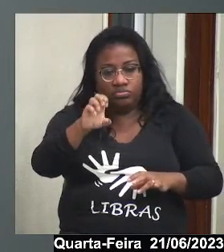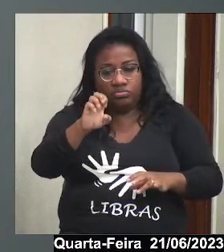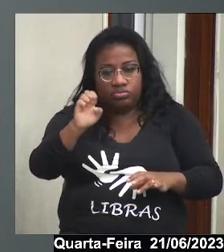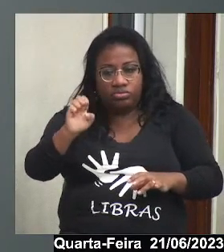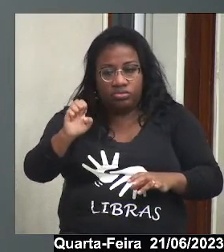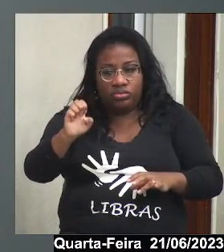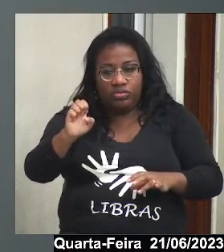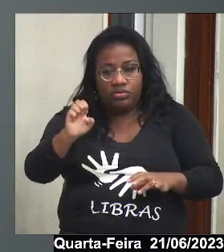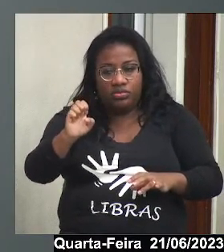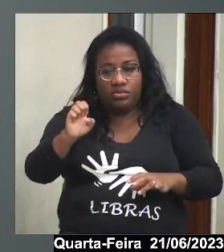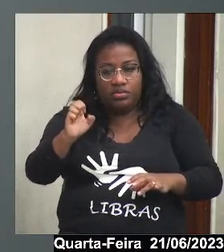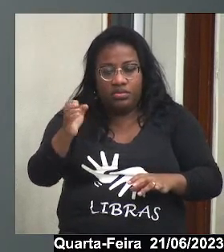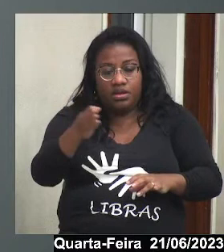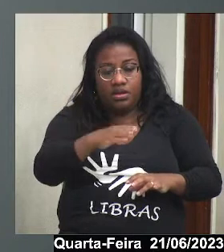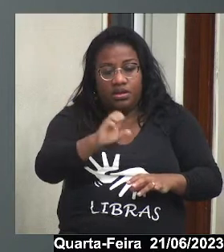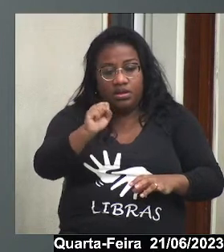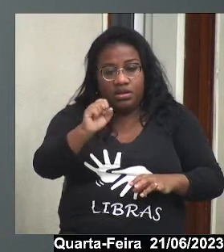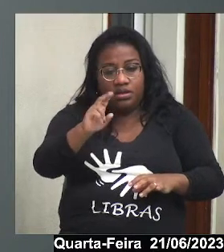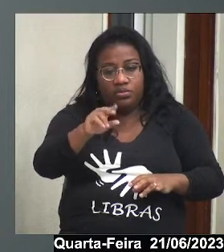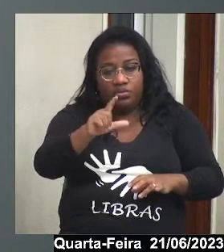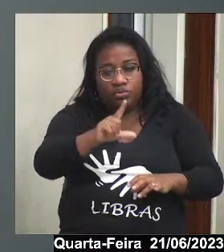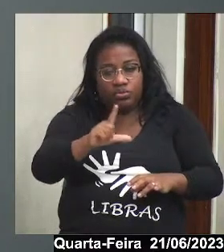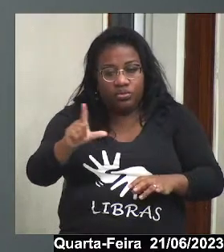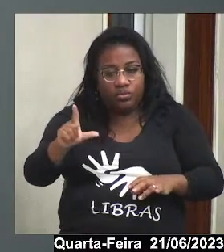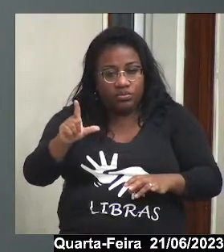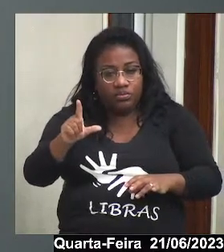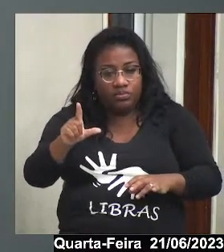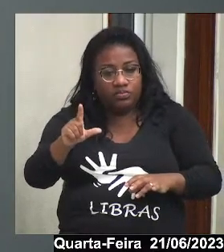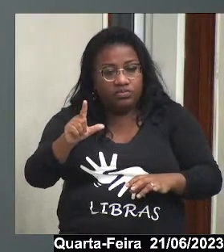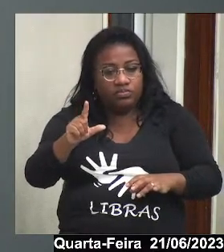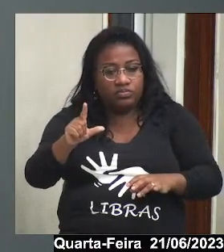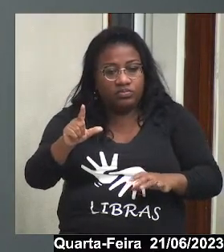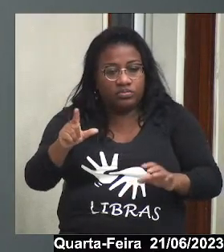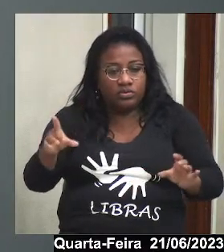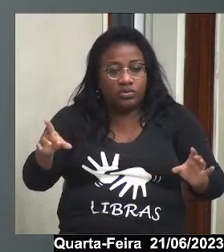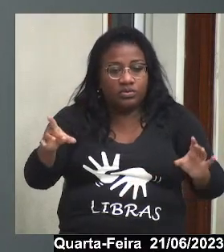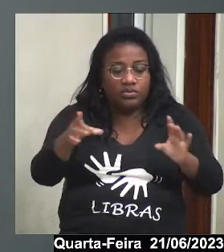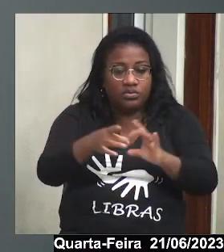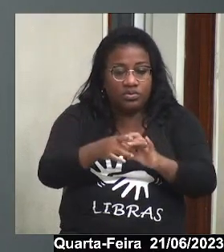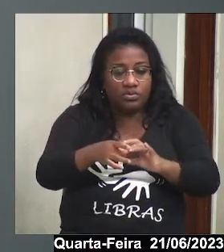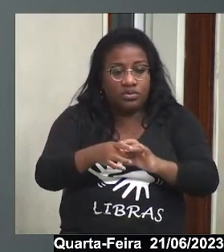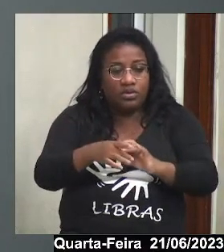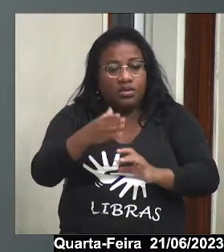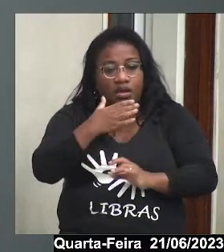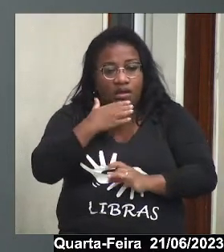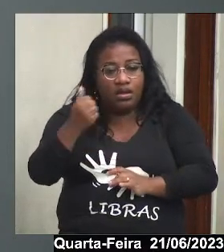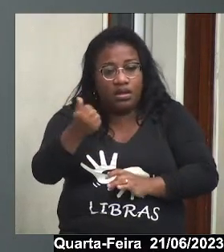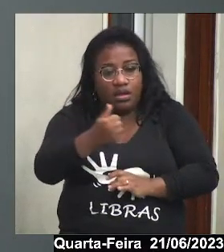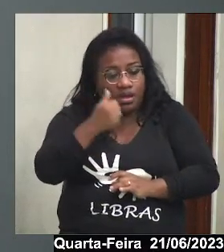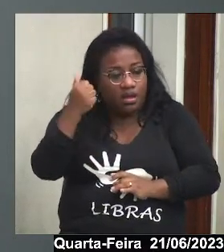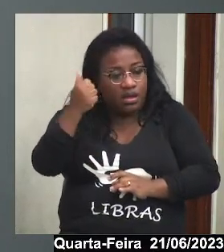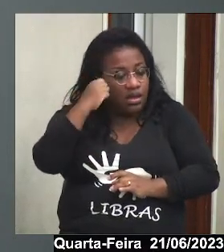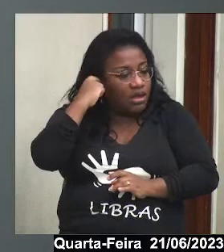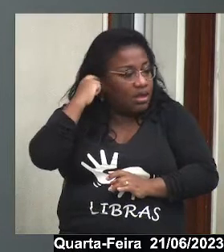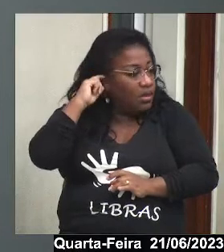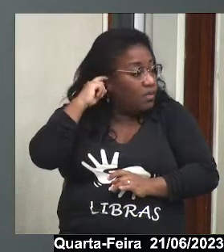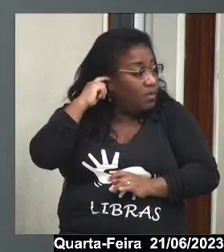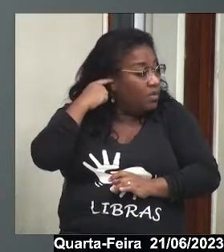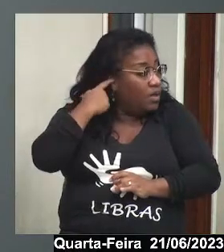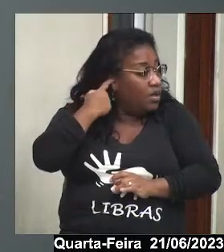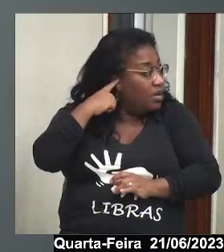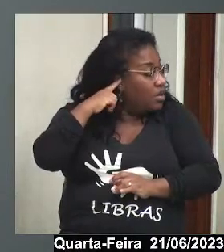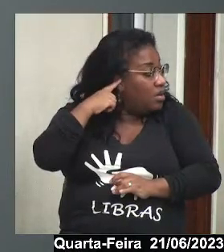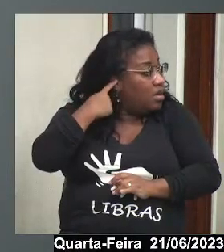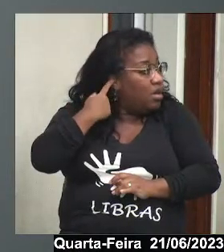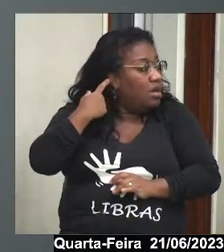estão resgatando uma associação, criaram uma nova associação, então se unindo para trazer melhorias para o bairro. Então, eu fico aqui os